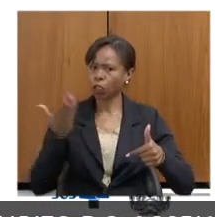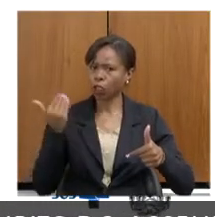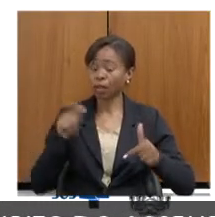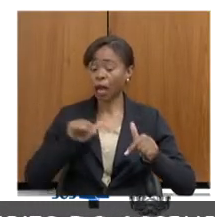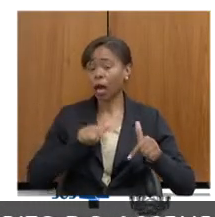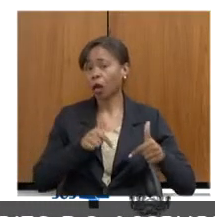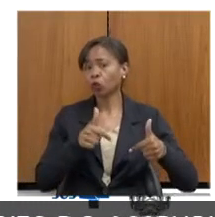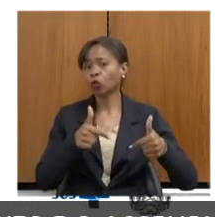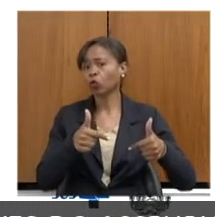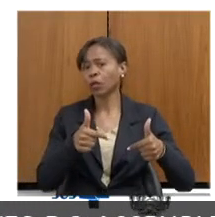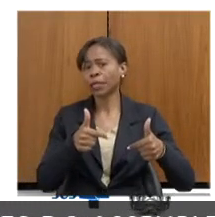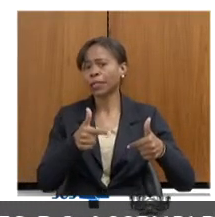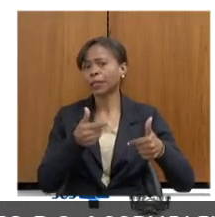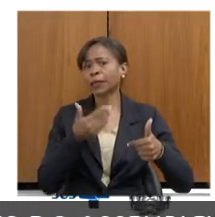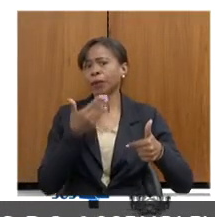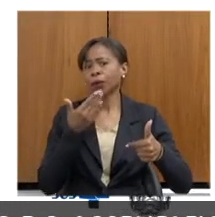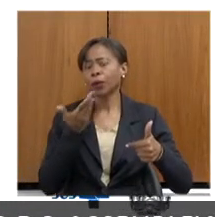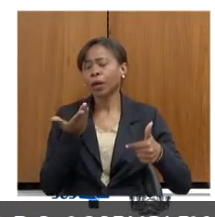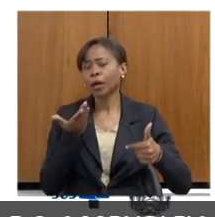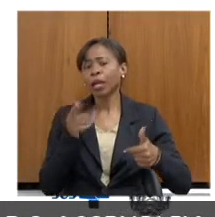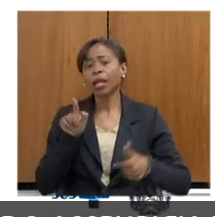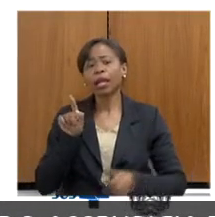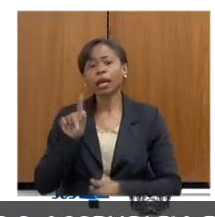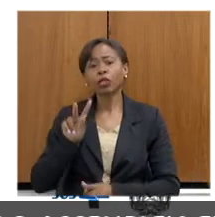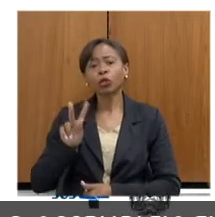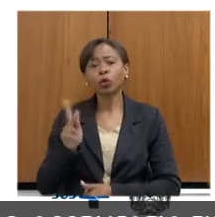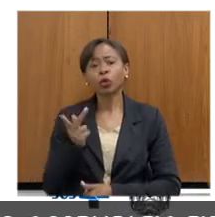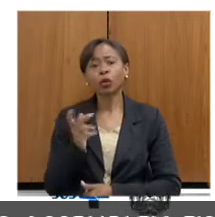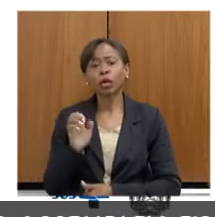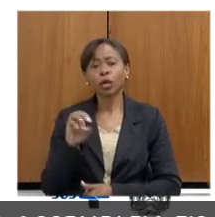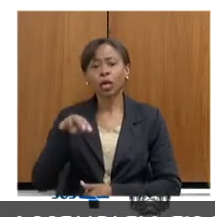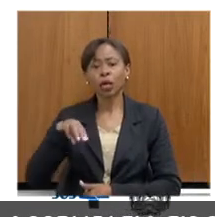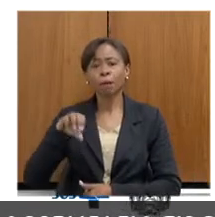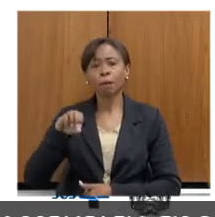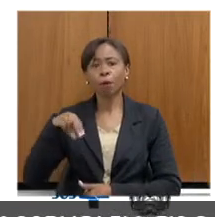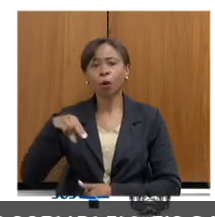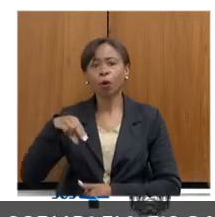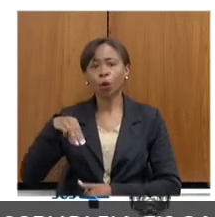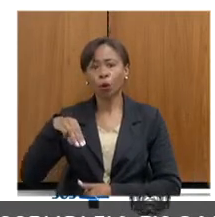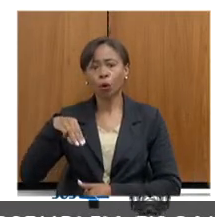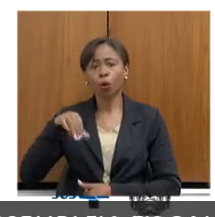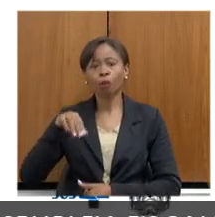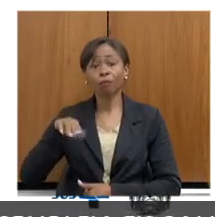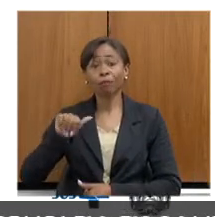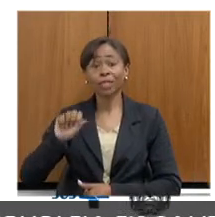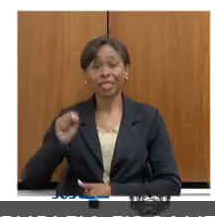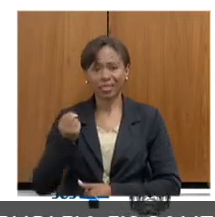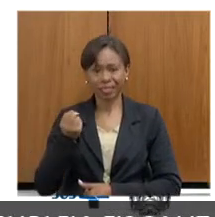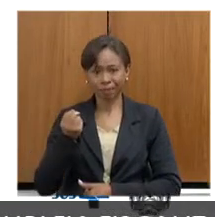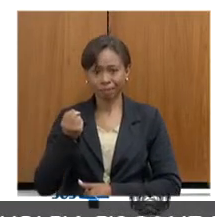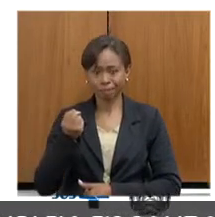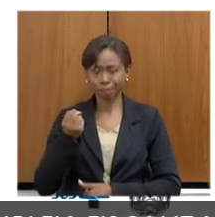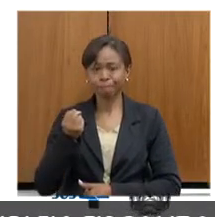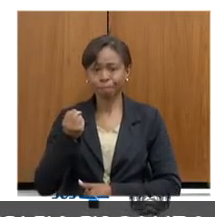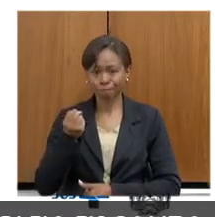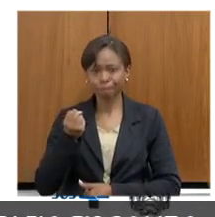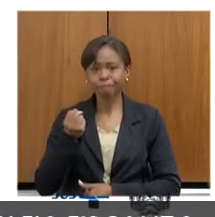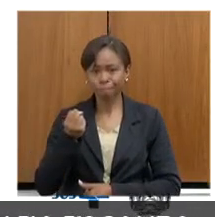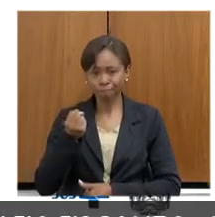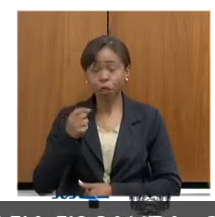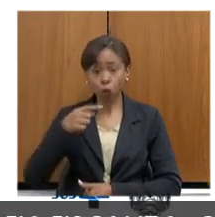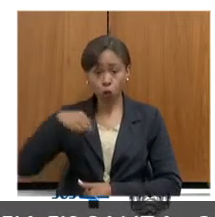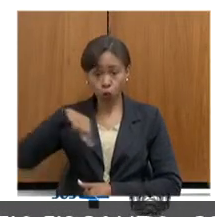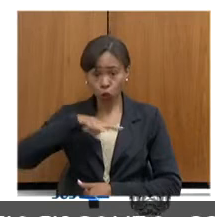ações do Hemominas por destacando agora Lembrando que nós somos o único o único